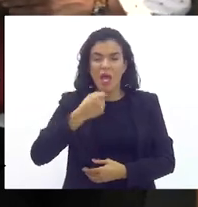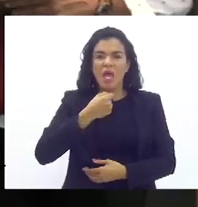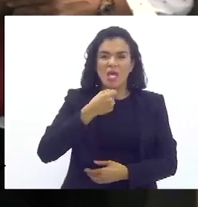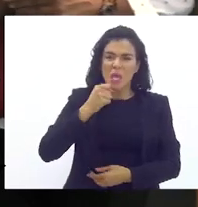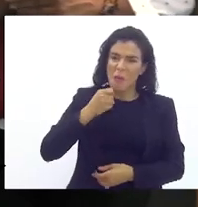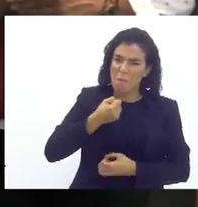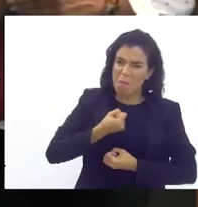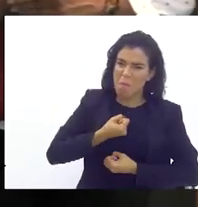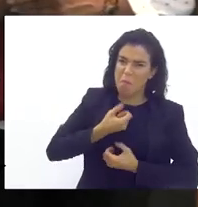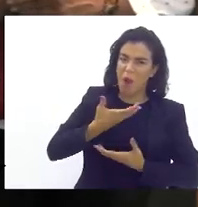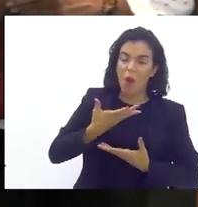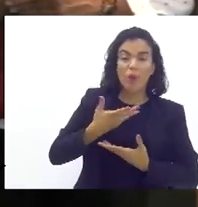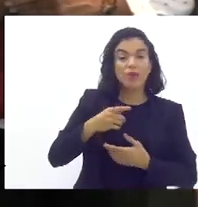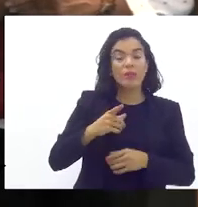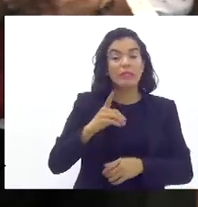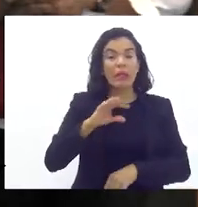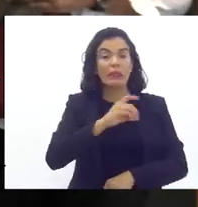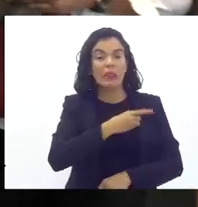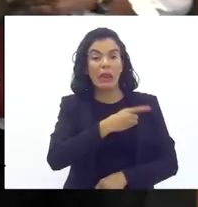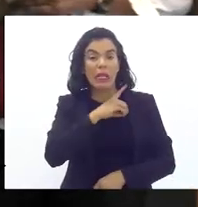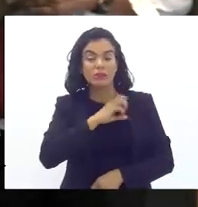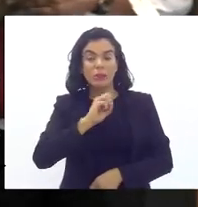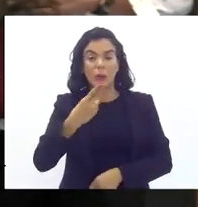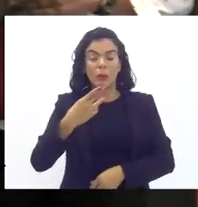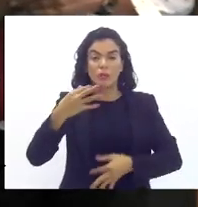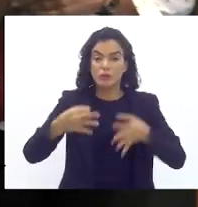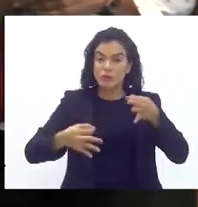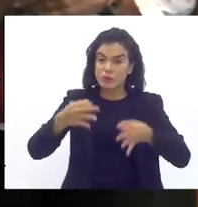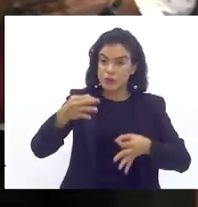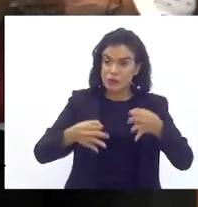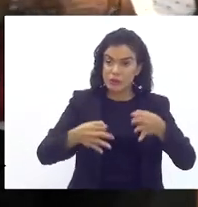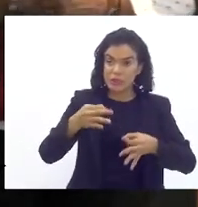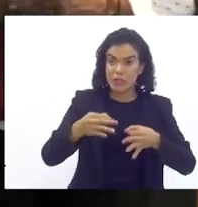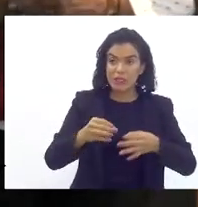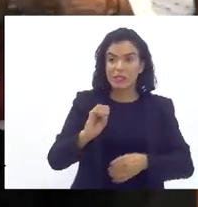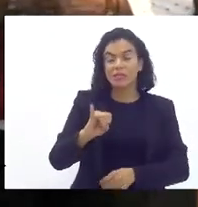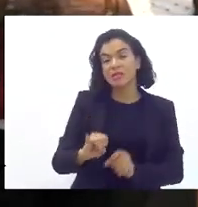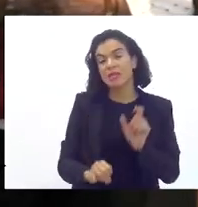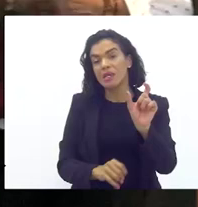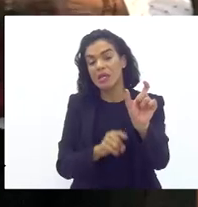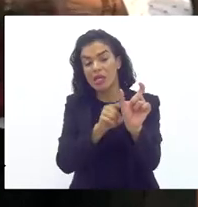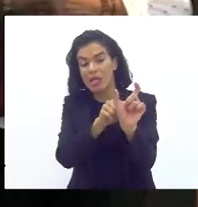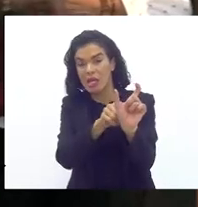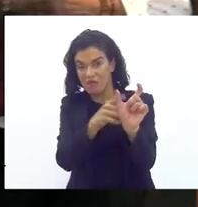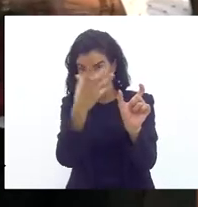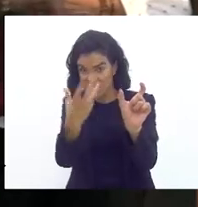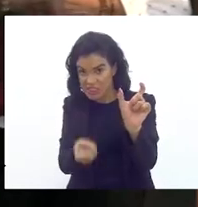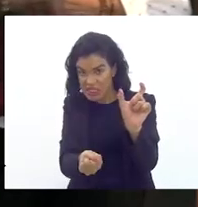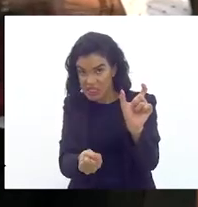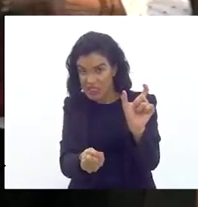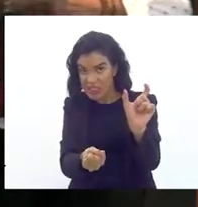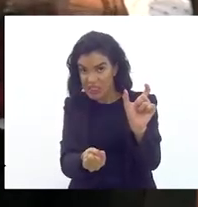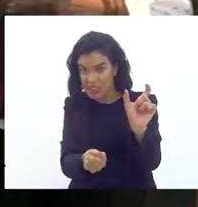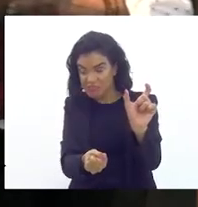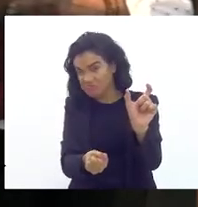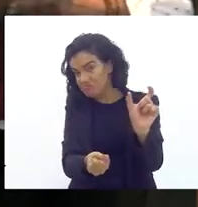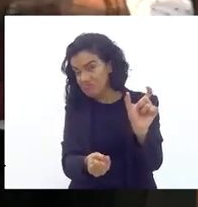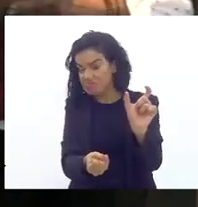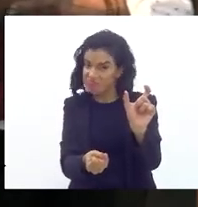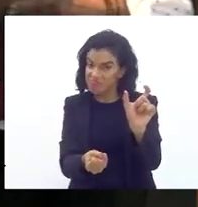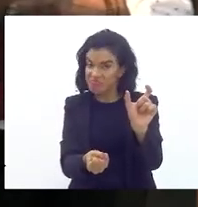na delegacia até no próprio juízo se aquela palavra dela será levada em consideração